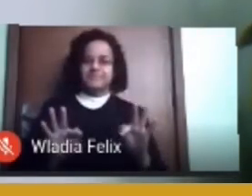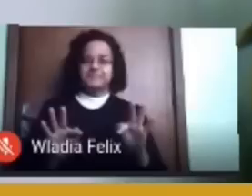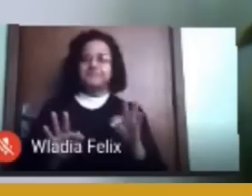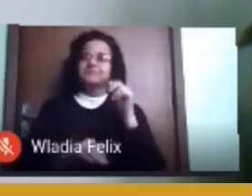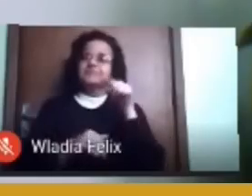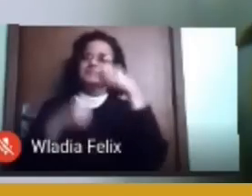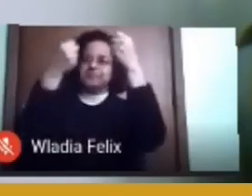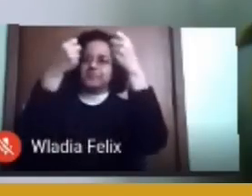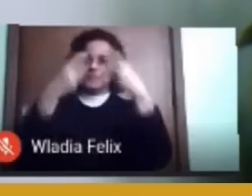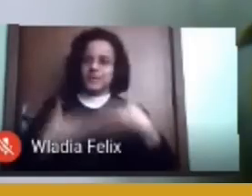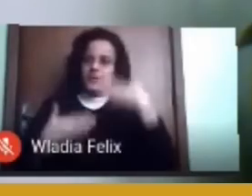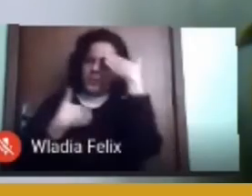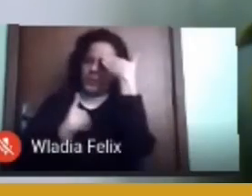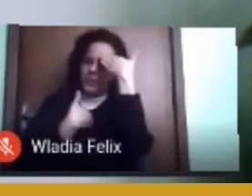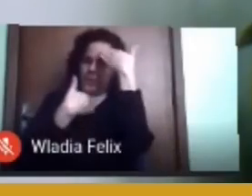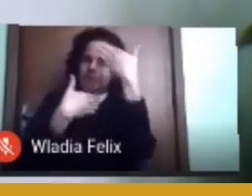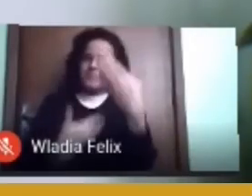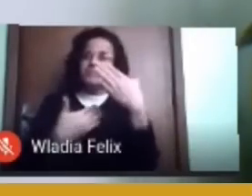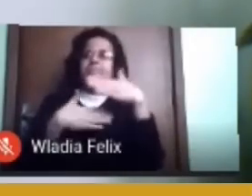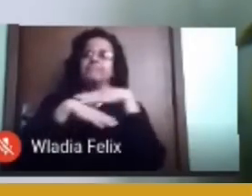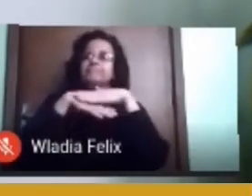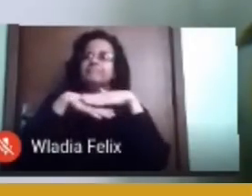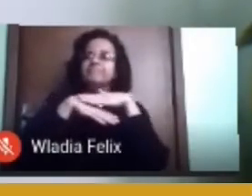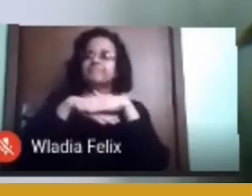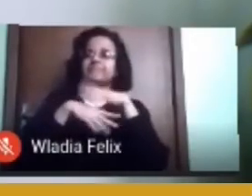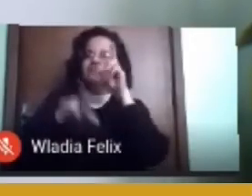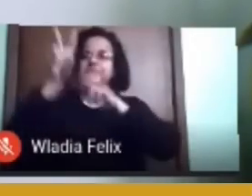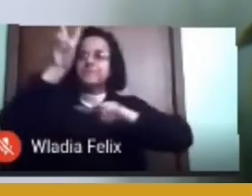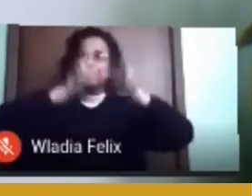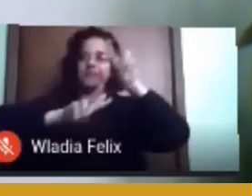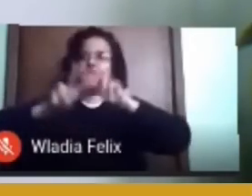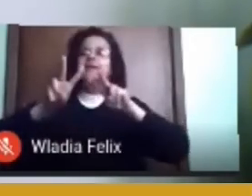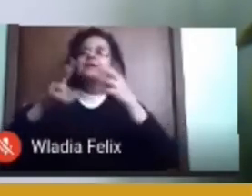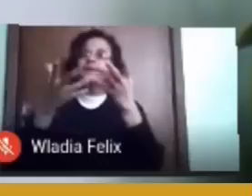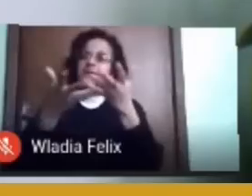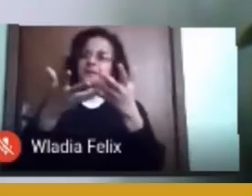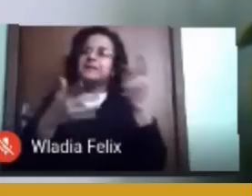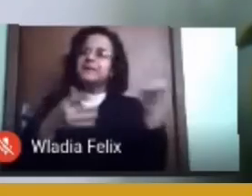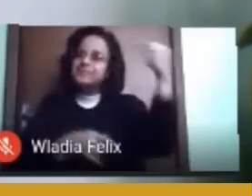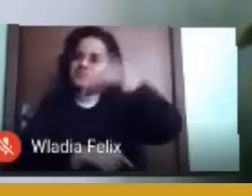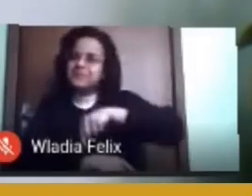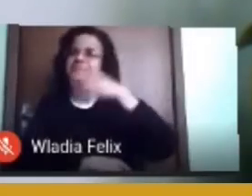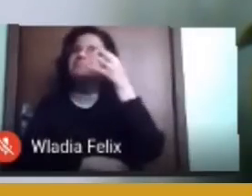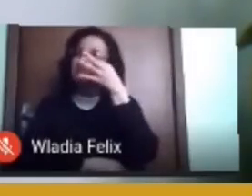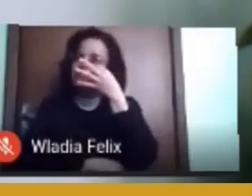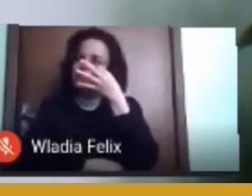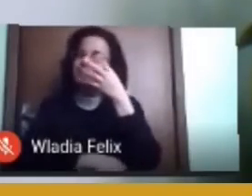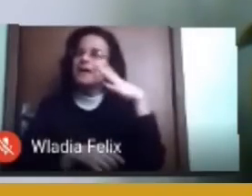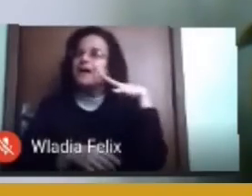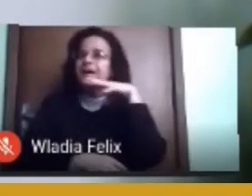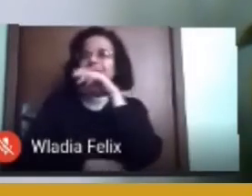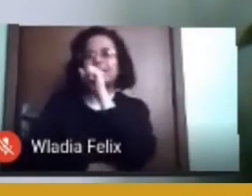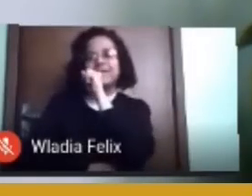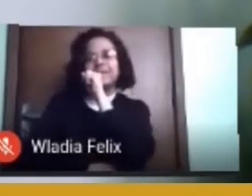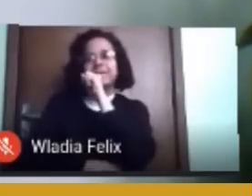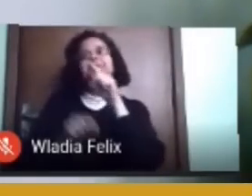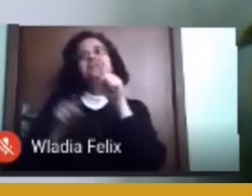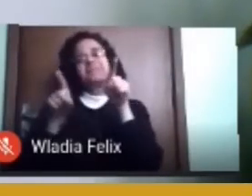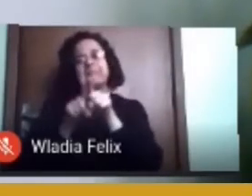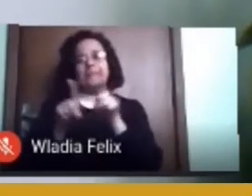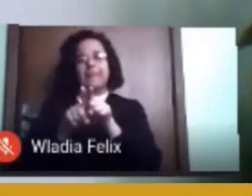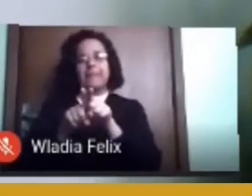da Simone, da Adri Nagal, do Kleber, do Ricardo, do pessoal do Departamento de Articulação Pedagógica, e dizer, Márcio, que eu